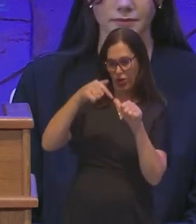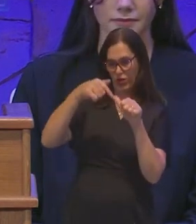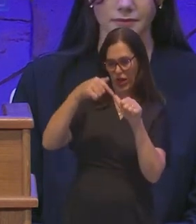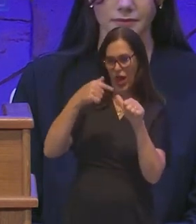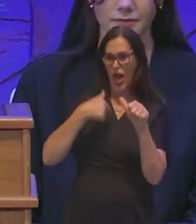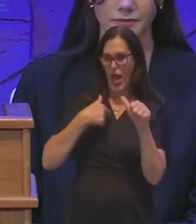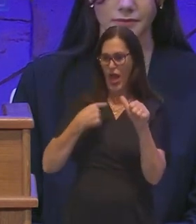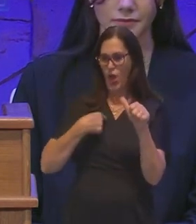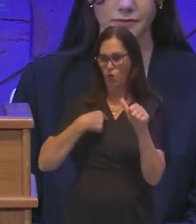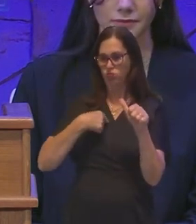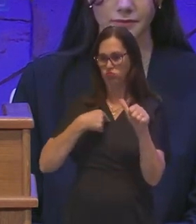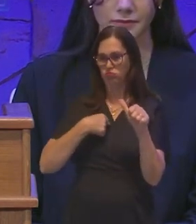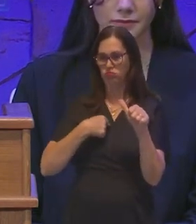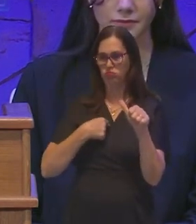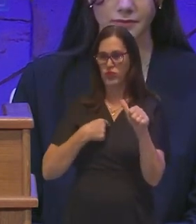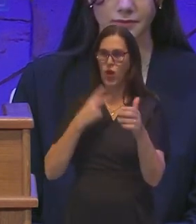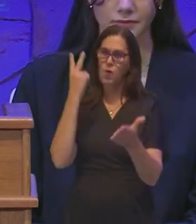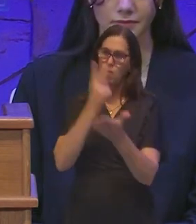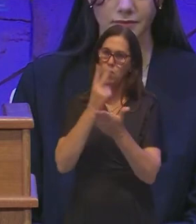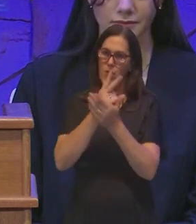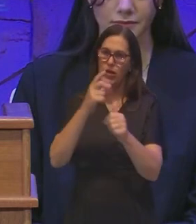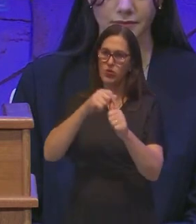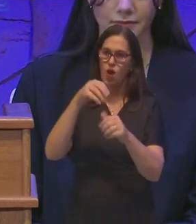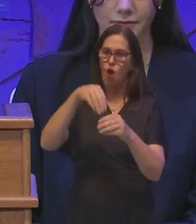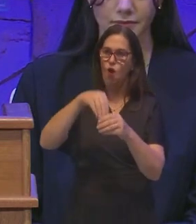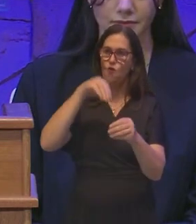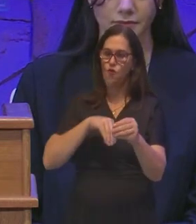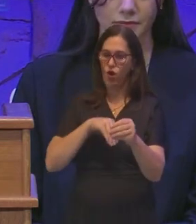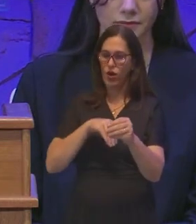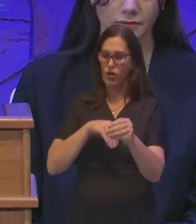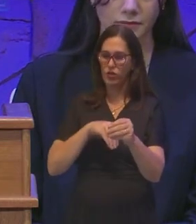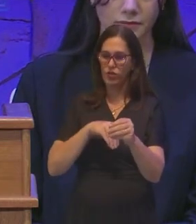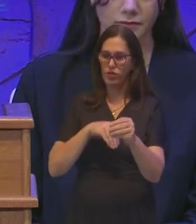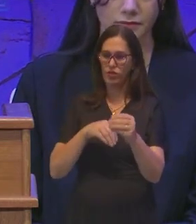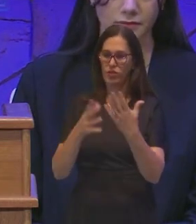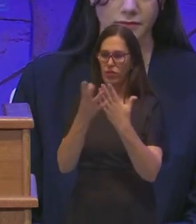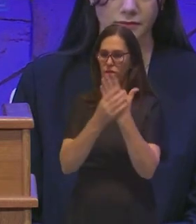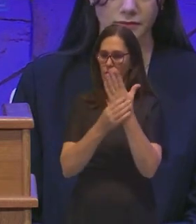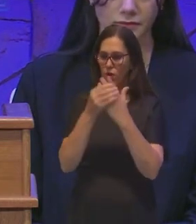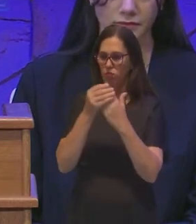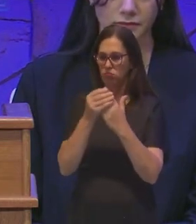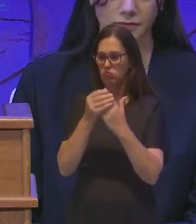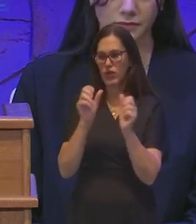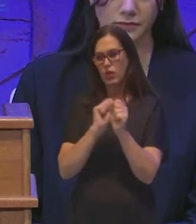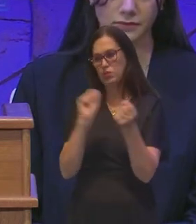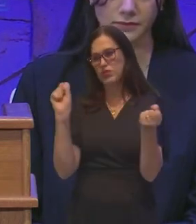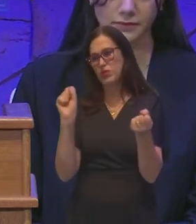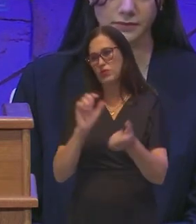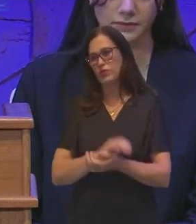eu serei o mesmo polegar fora da mão.